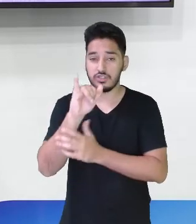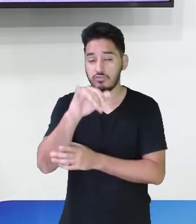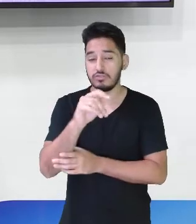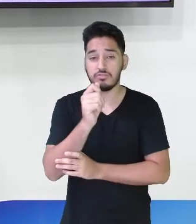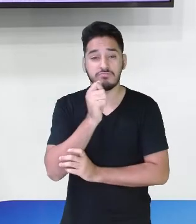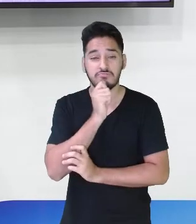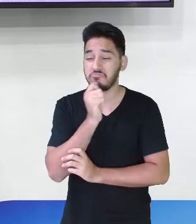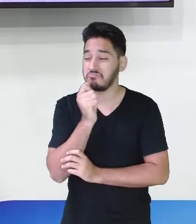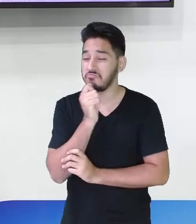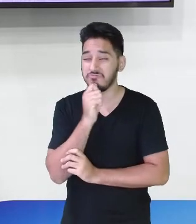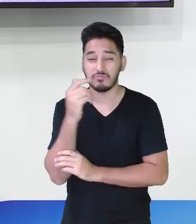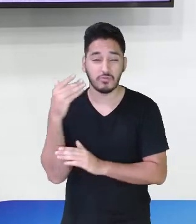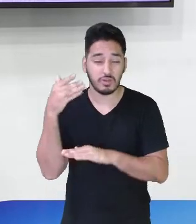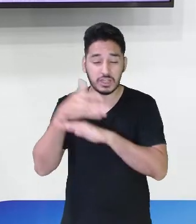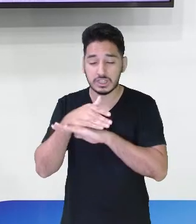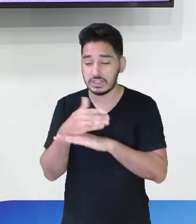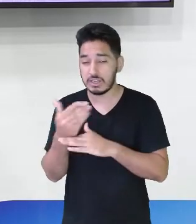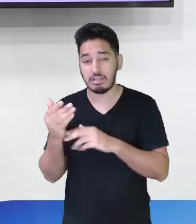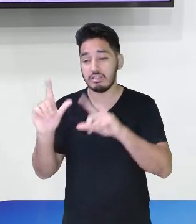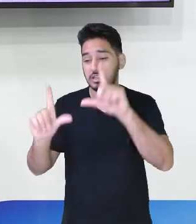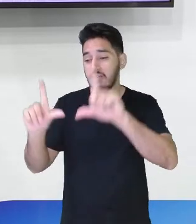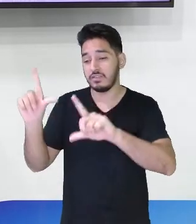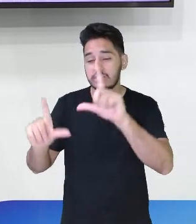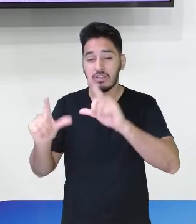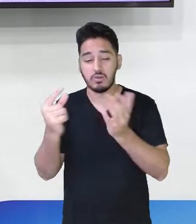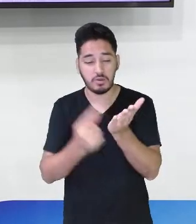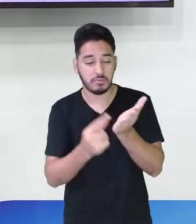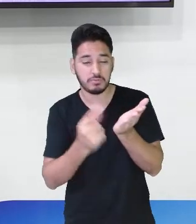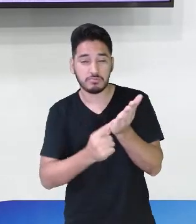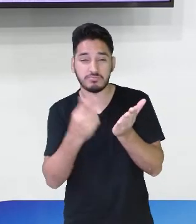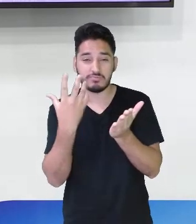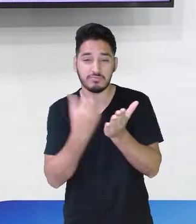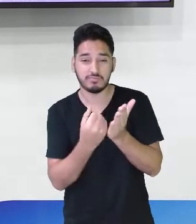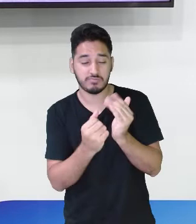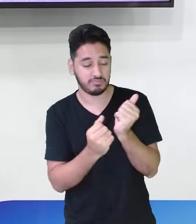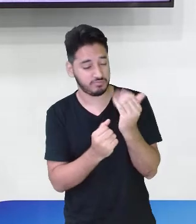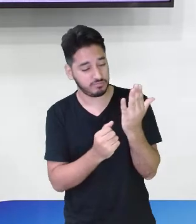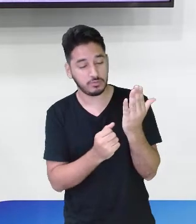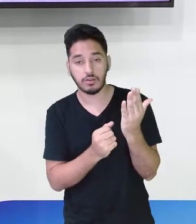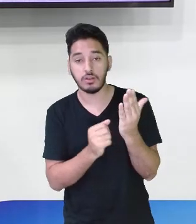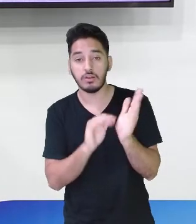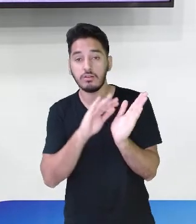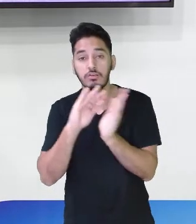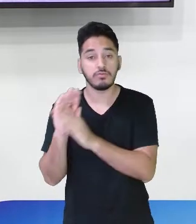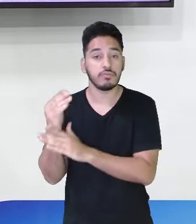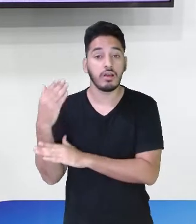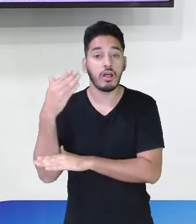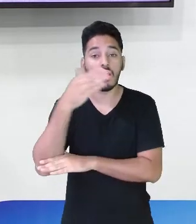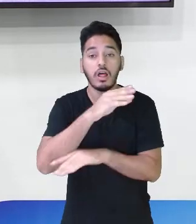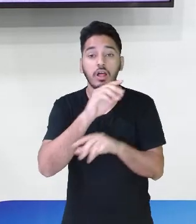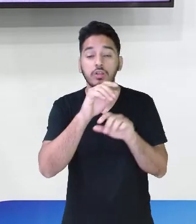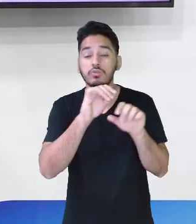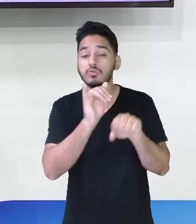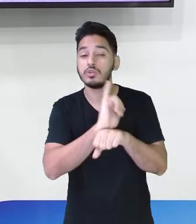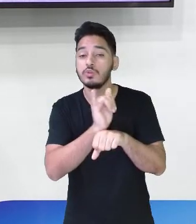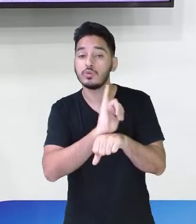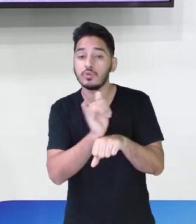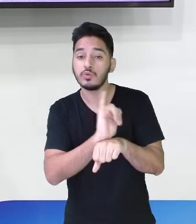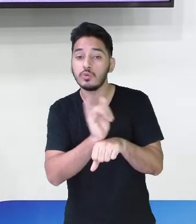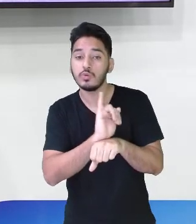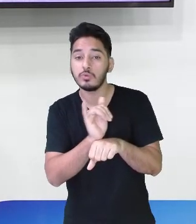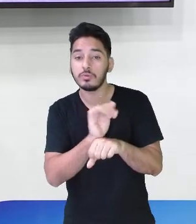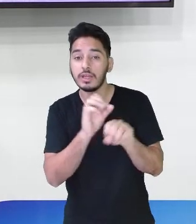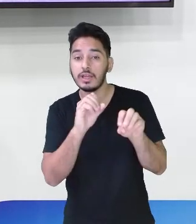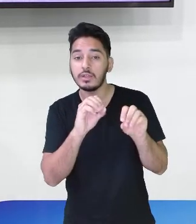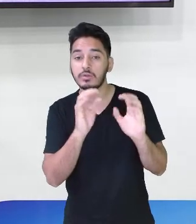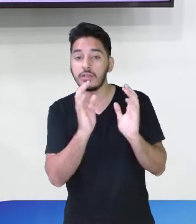não conseguiu assistir essa aula nem na TV, nem no aplicativo, vai lá no canal do YouTube, Educa Recife. Essas